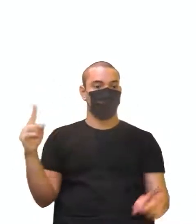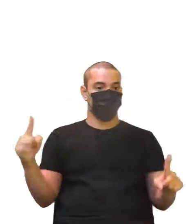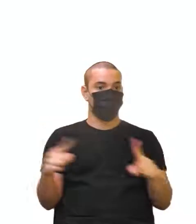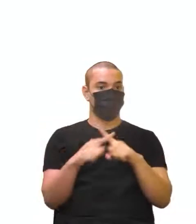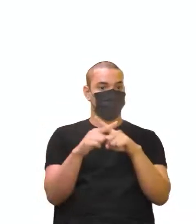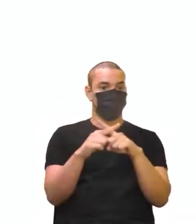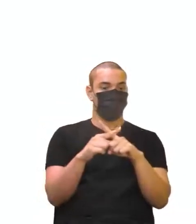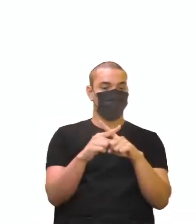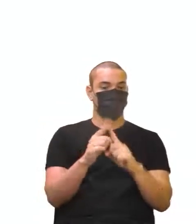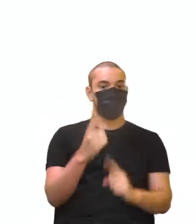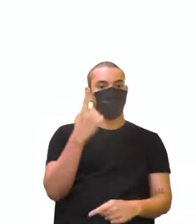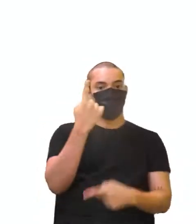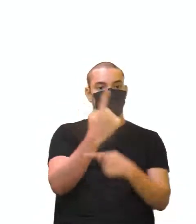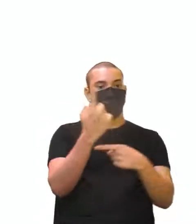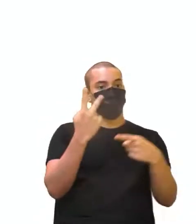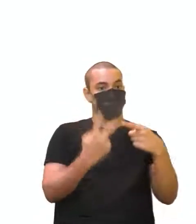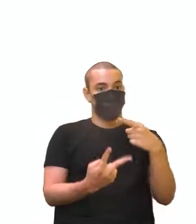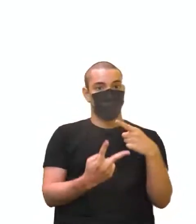multiplicar pela